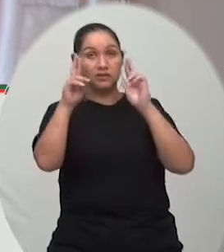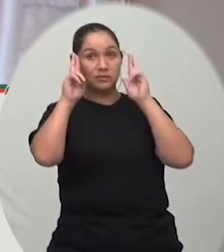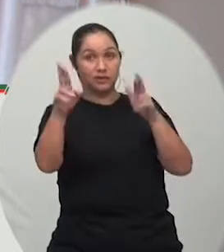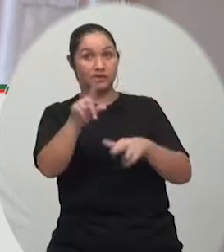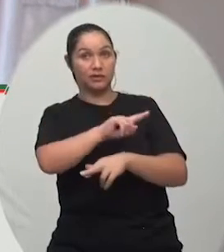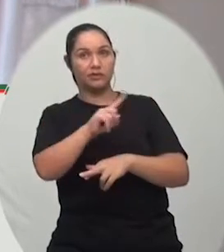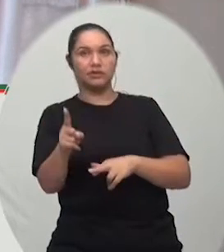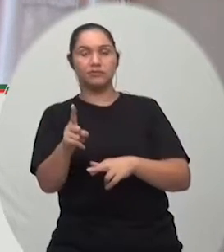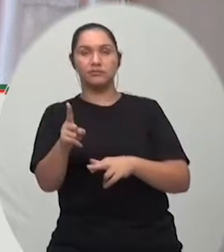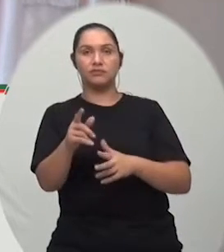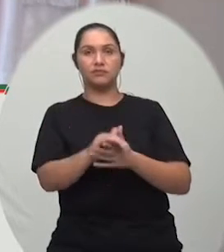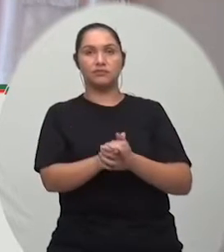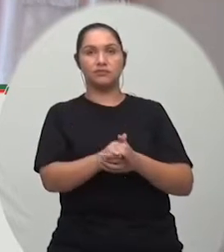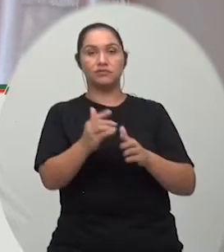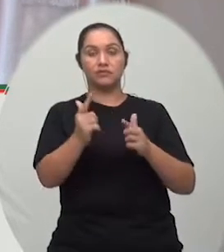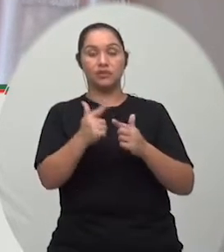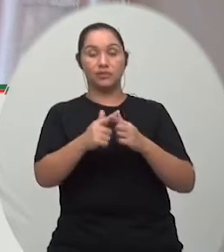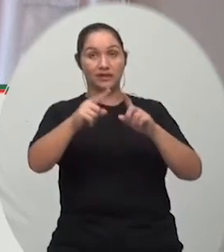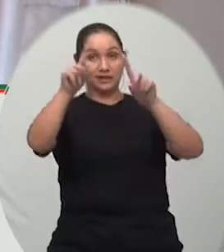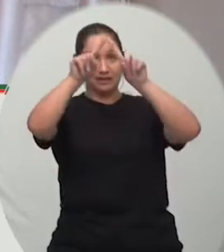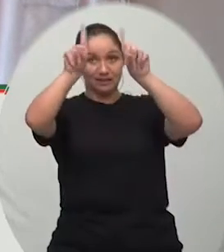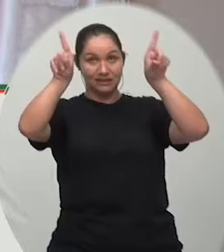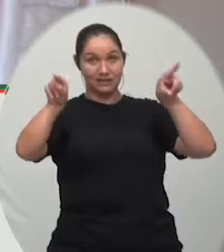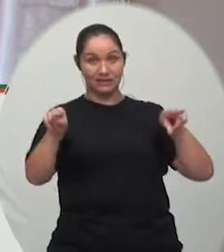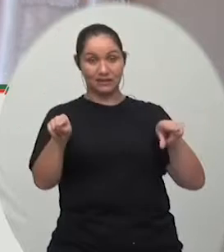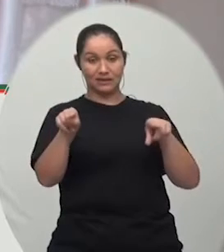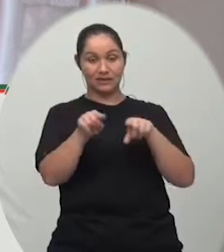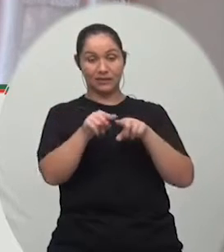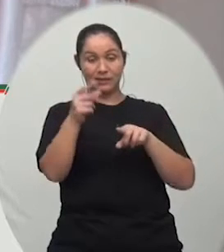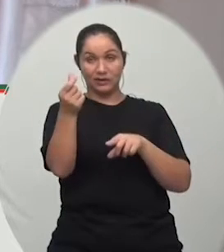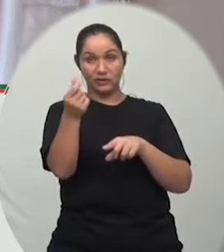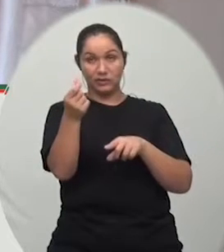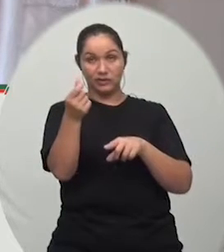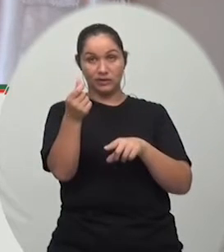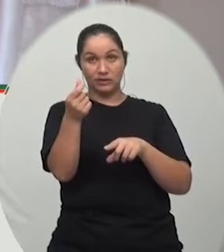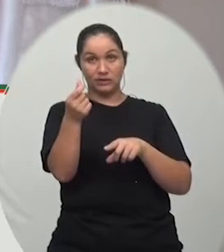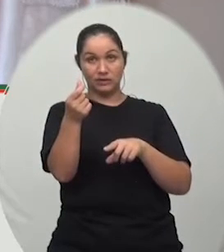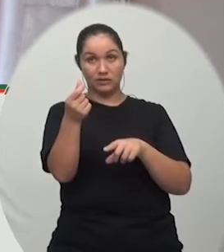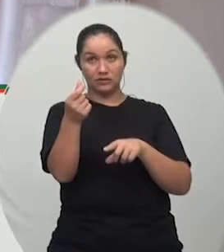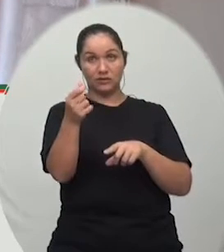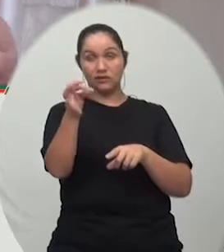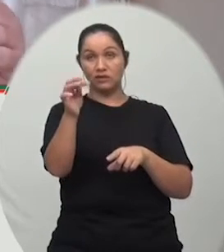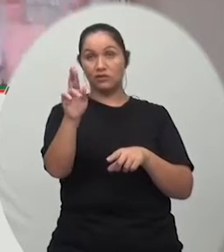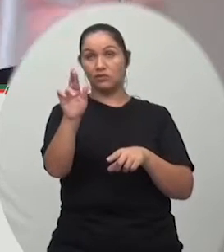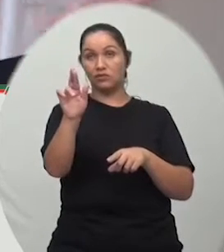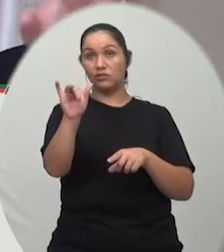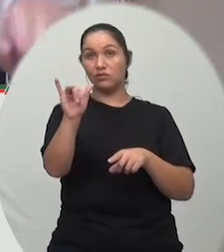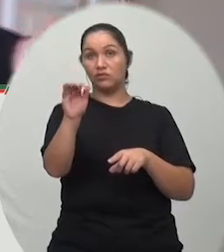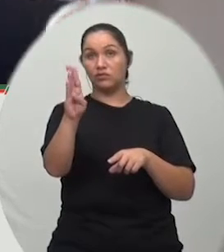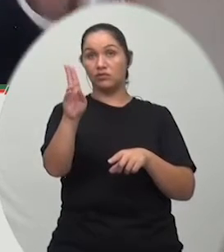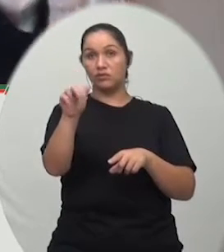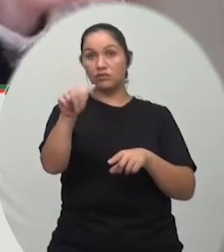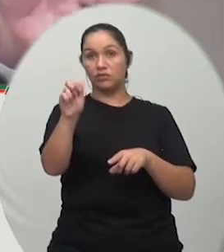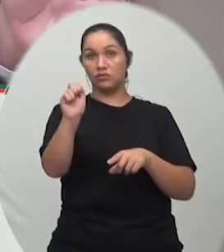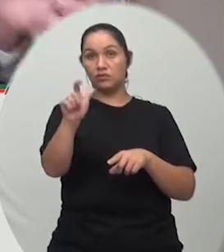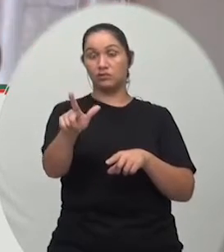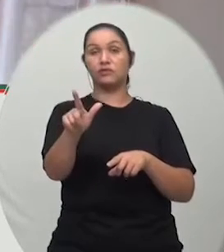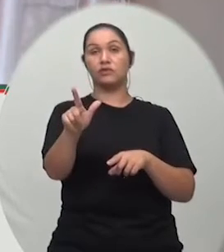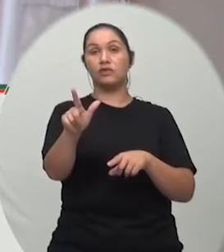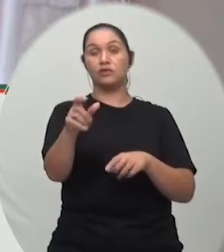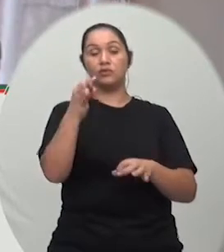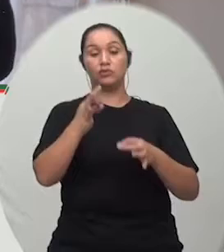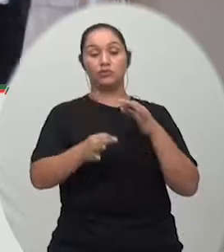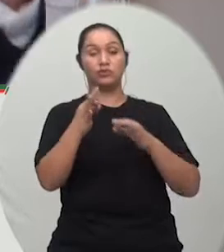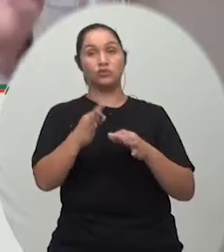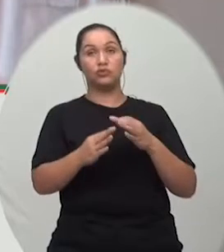eles... Essa tabela deles, que ela é realmente aprovada pelo Tribunal de Justiça, eles não inventam lá que é tantos reais para isso, para aquilo